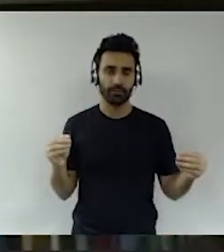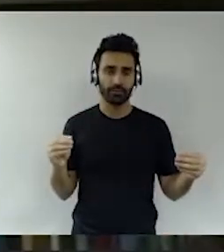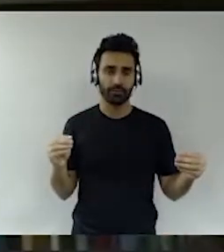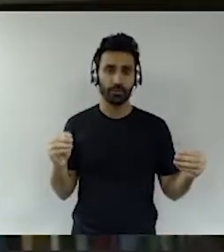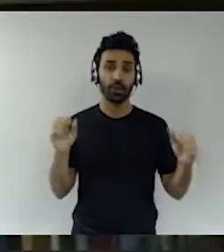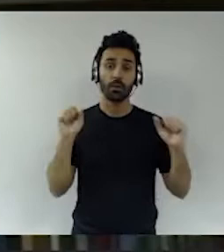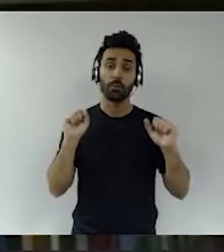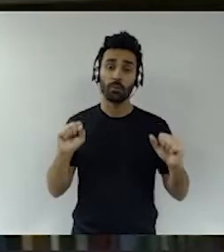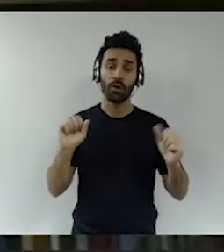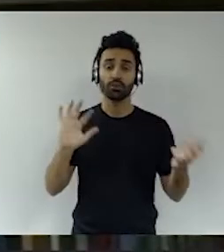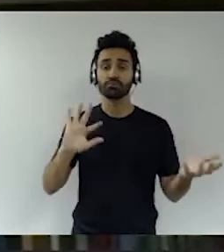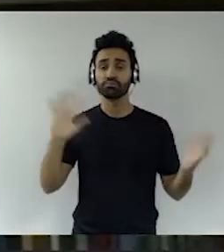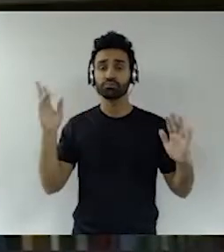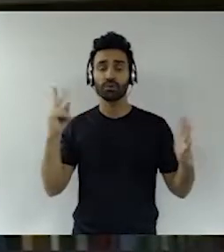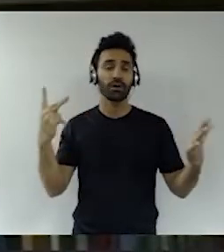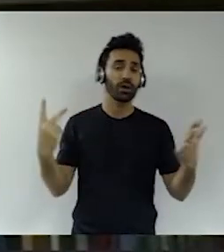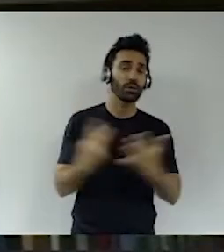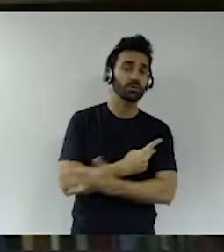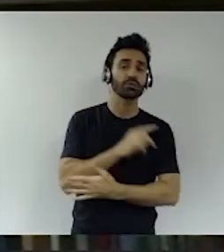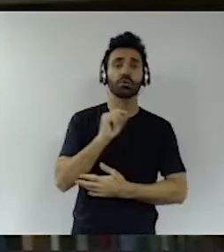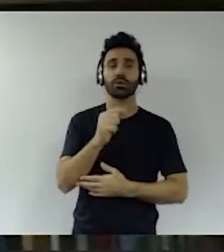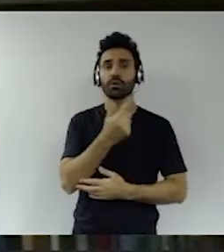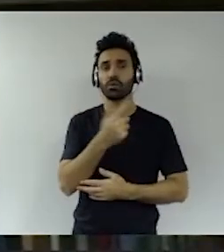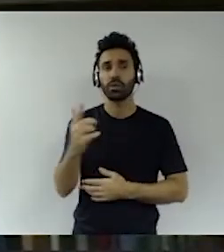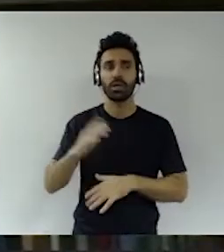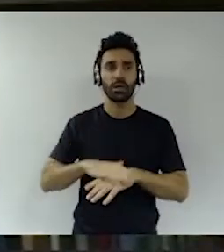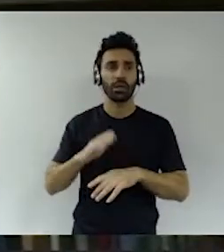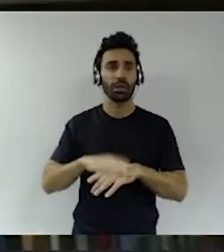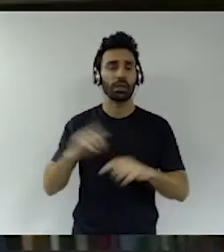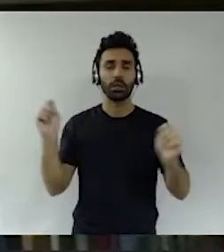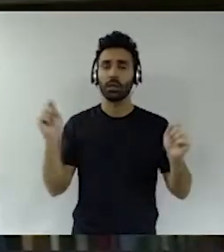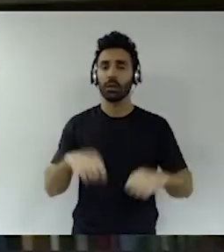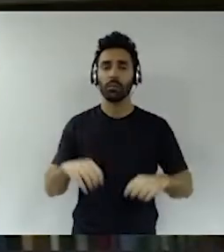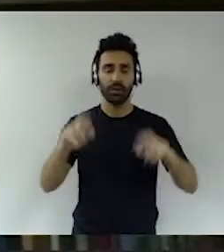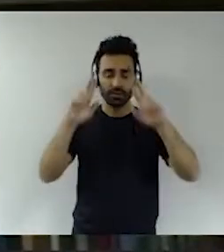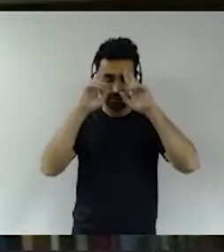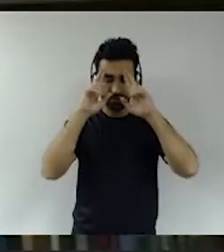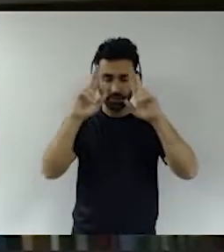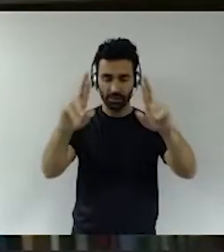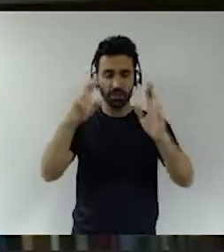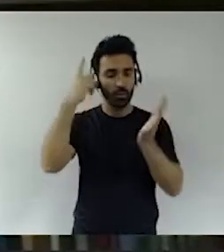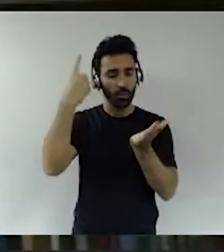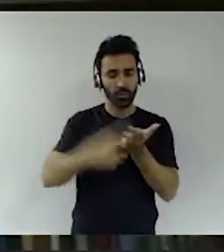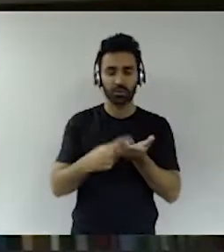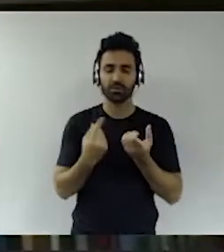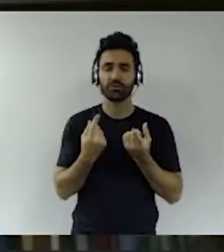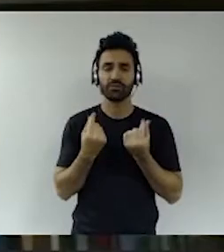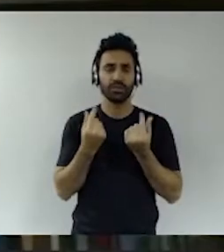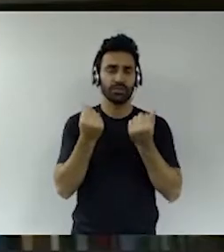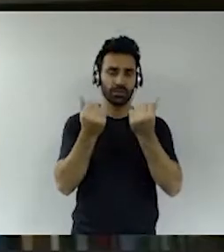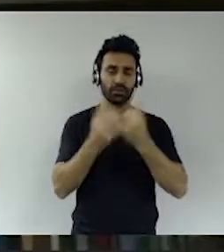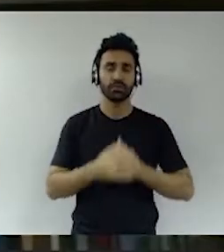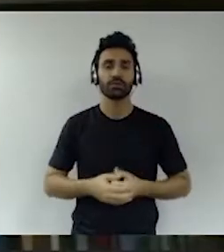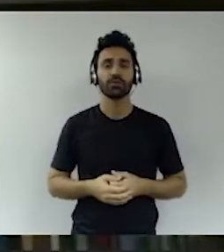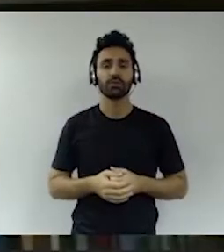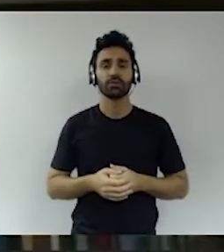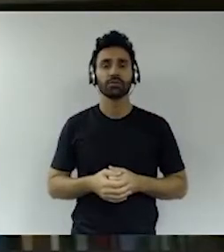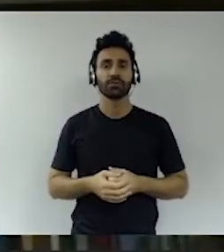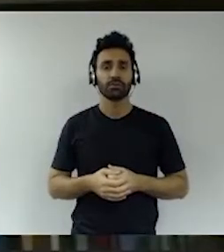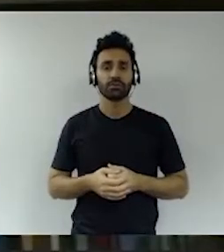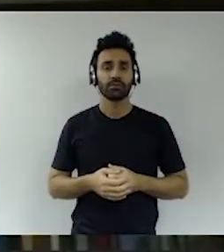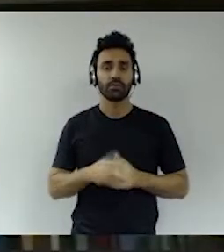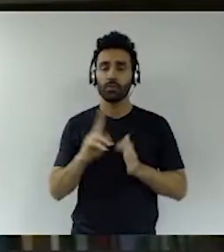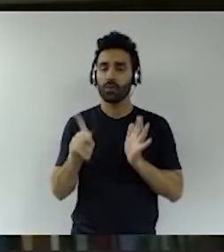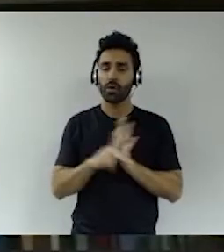podem se tornar incapazes de cumprir com seus compromissos financeiros na sua